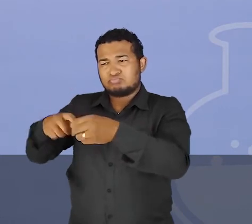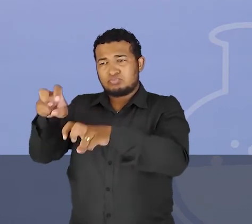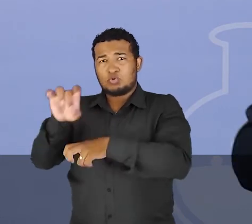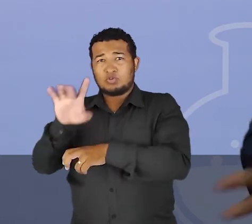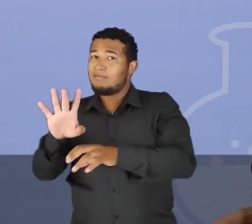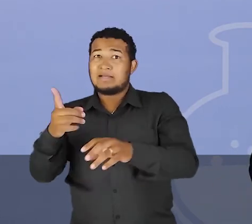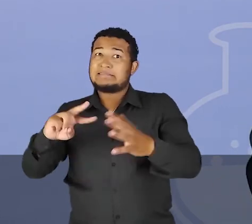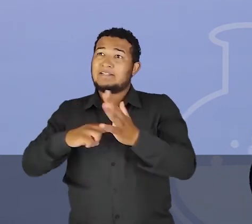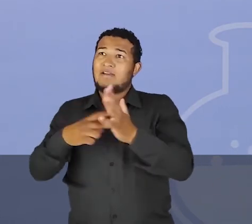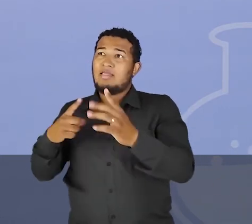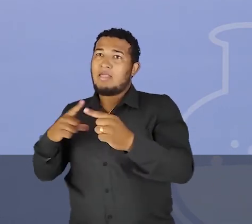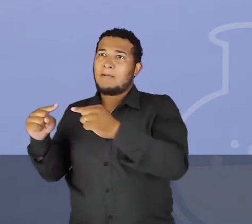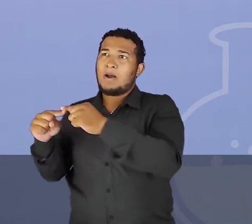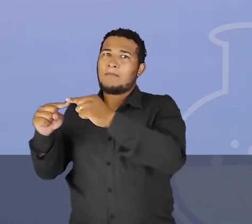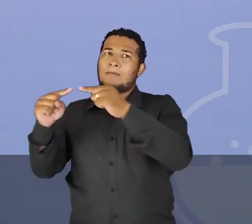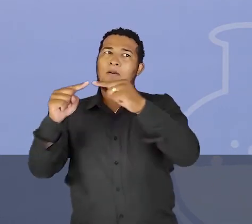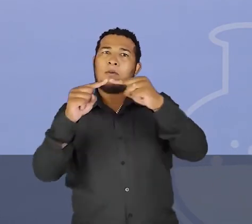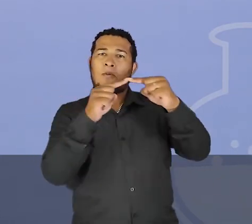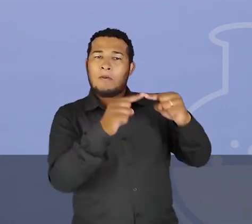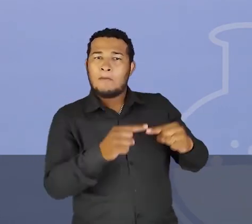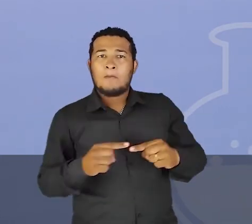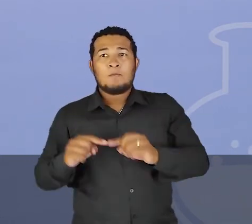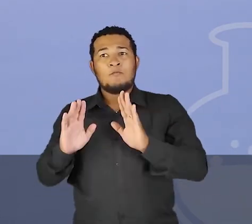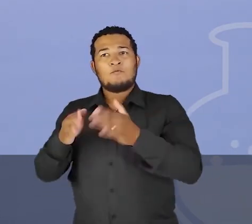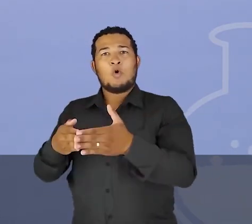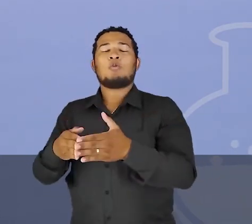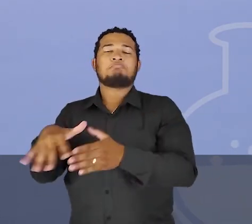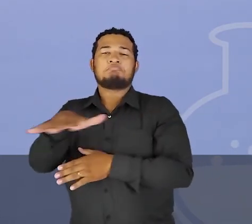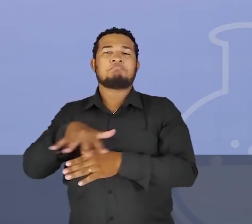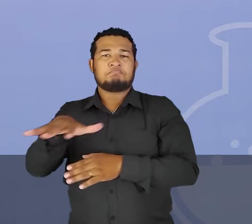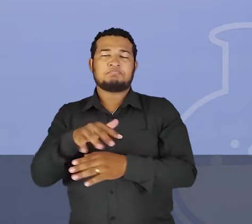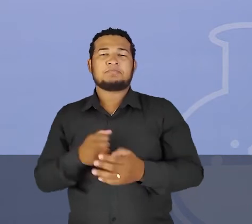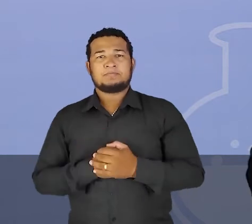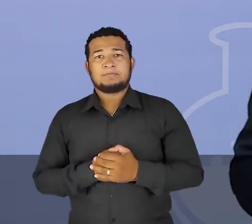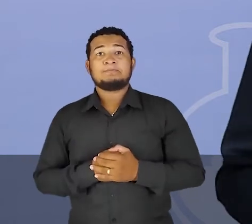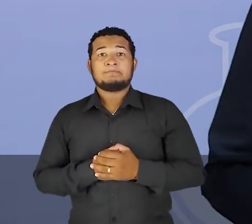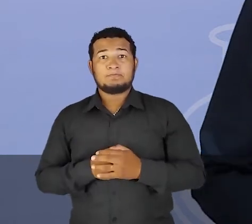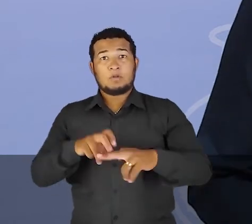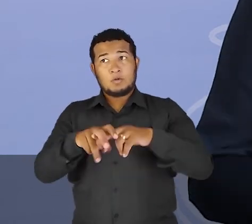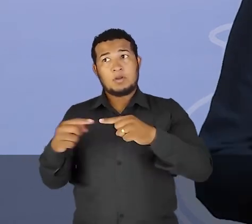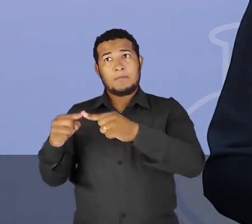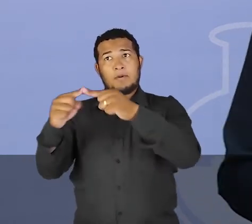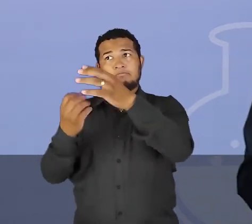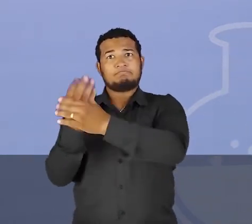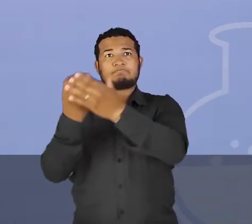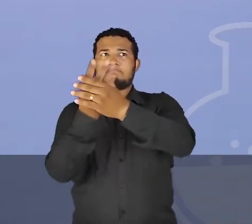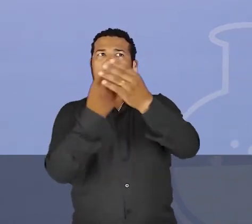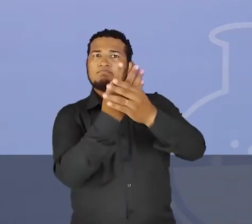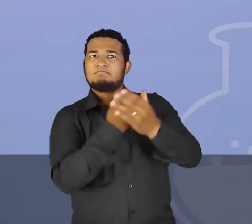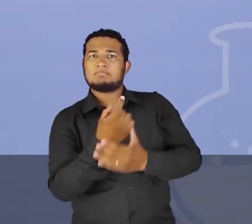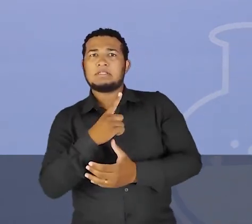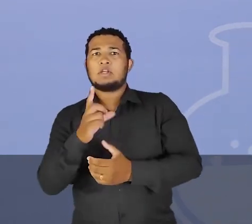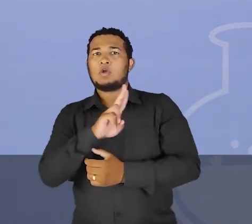uma cadeia de produção voltada à atividade do campo. Então, essa cadeia de produção é o que nós